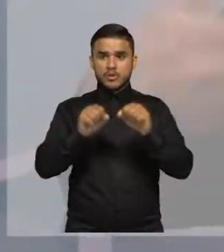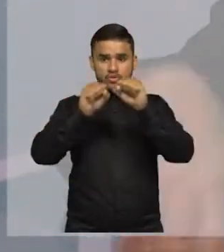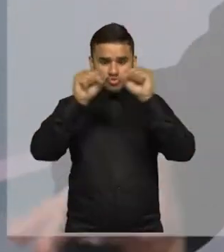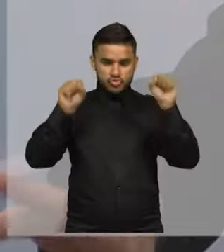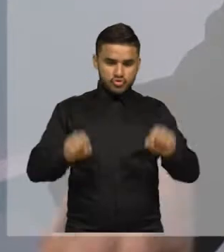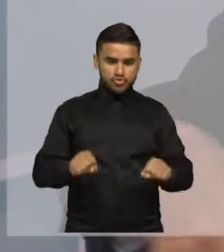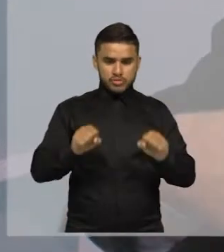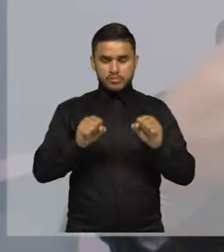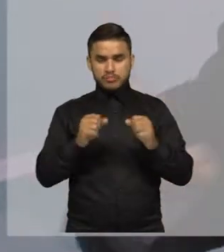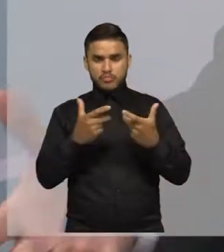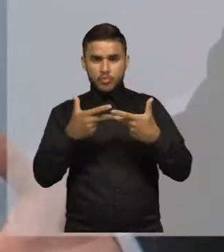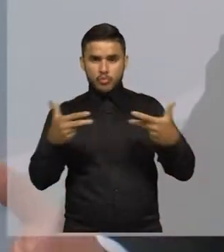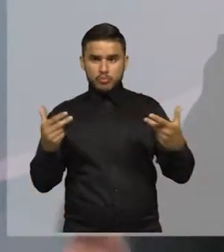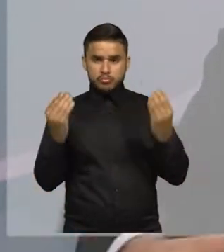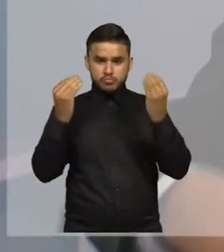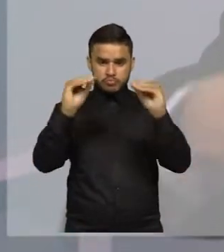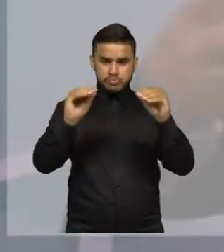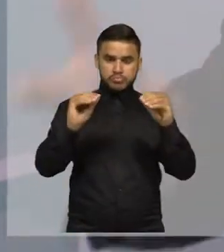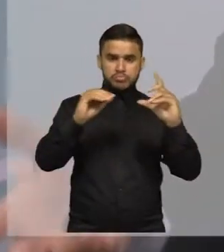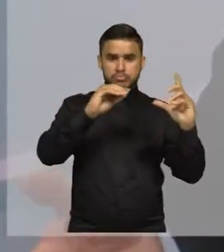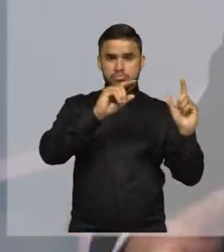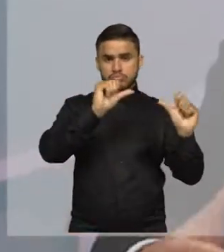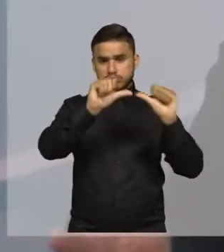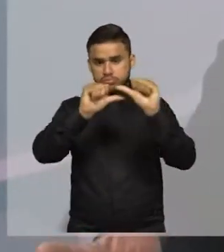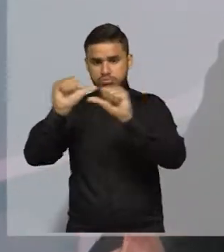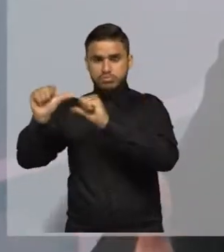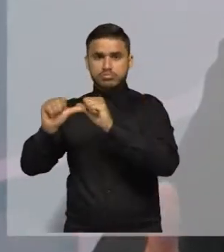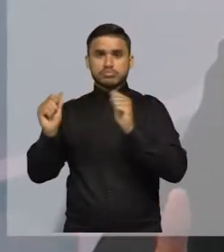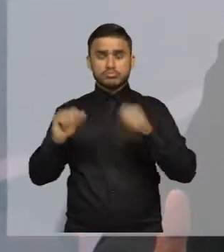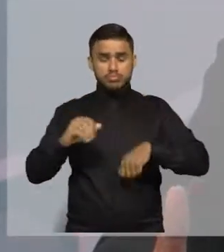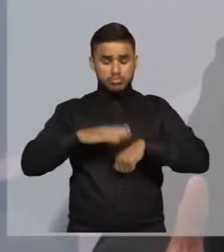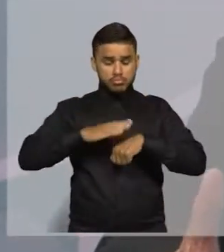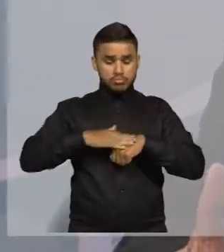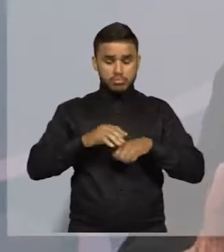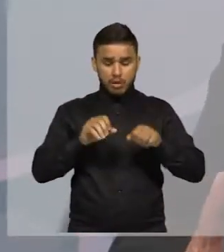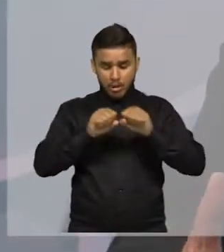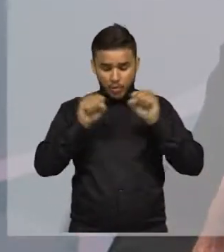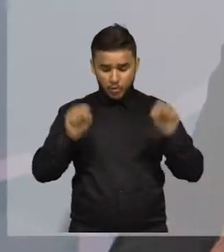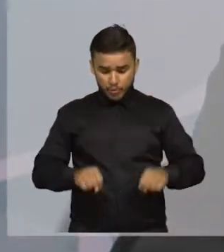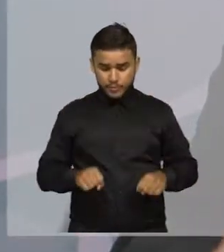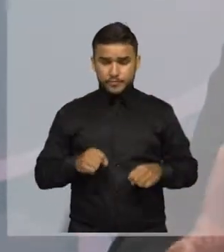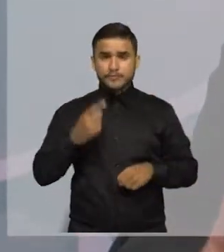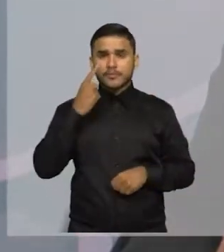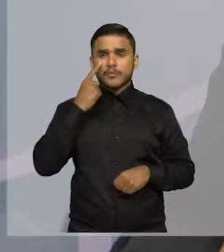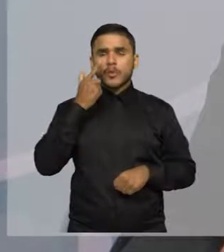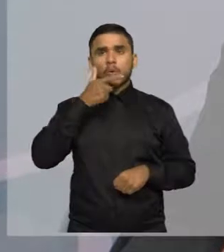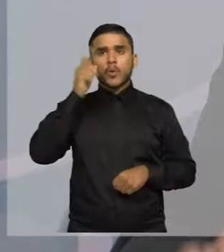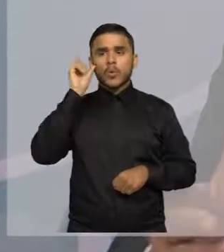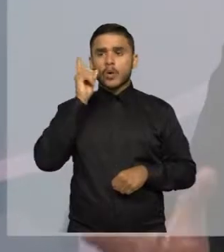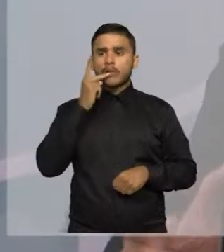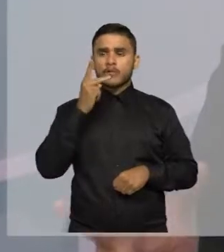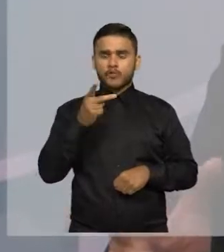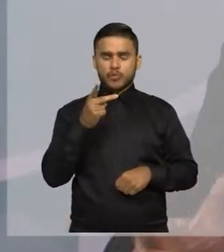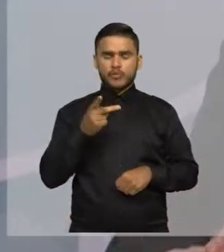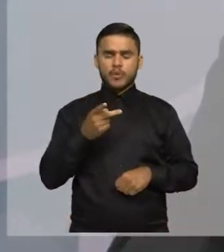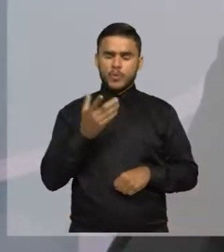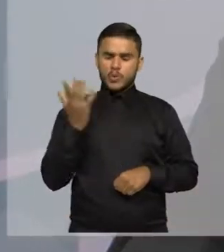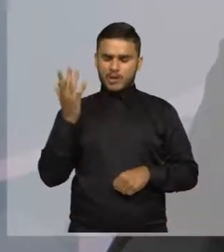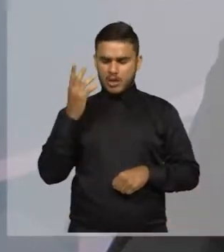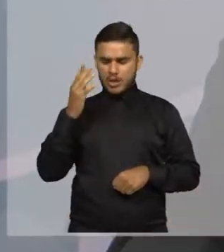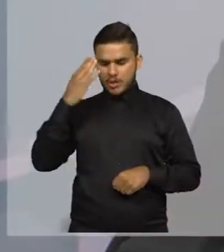as cores do jeito que ele quer, ele muda as fotos, ele altera tudo. Essa vulnerabilidade... Eu vi ontem a jornalista dizer, não, o